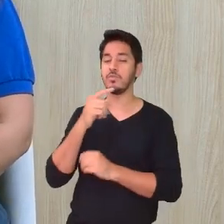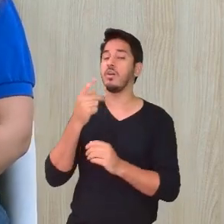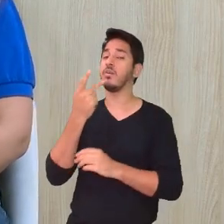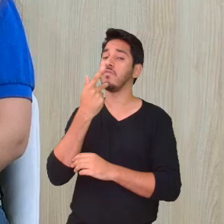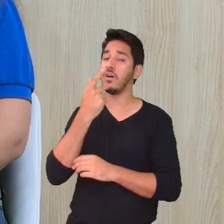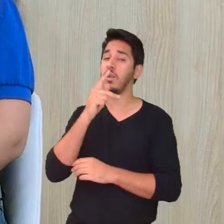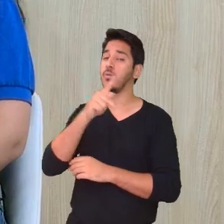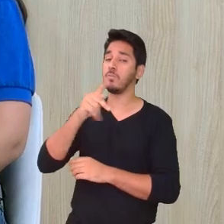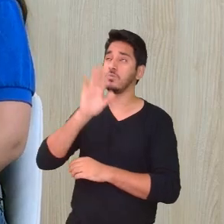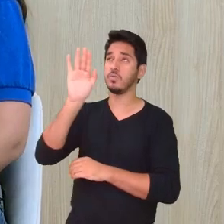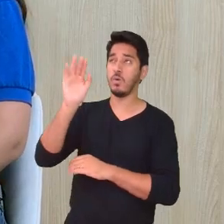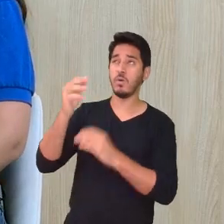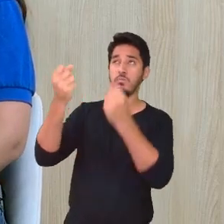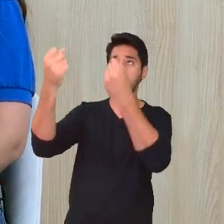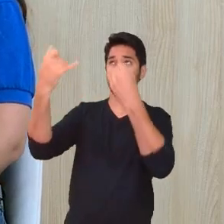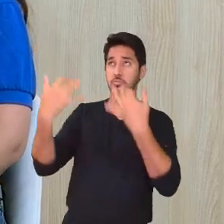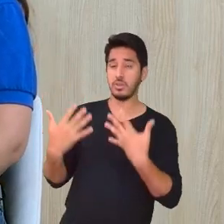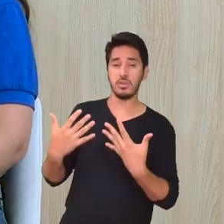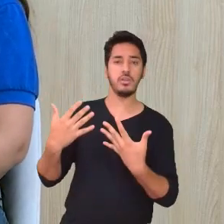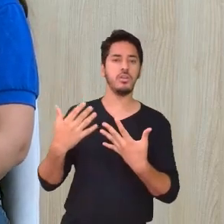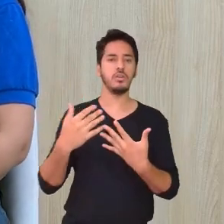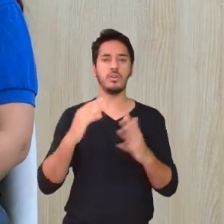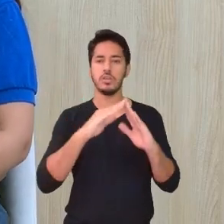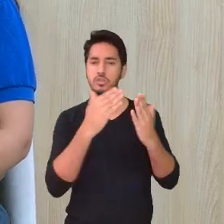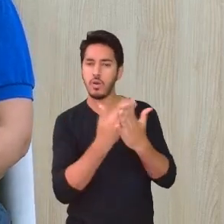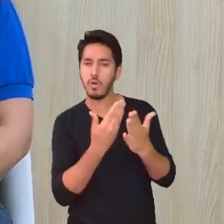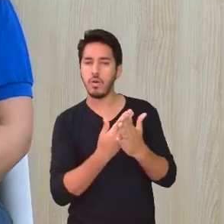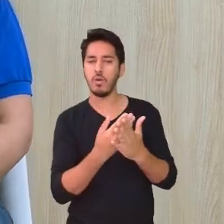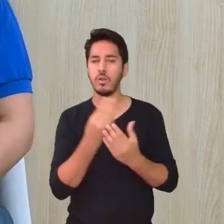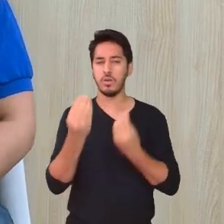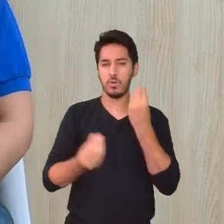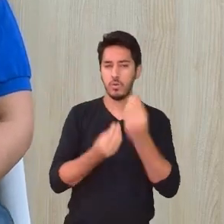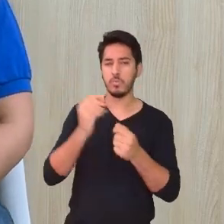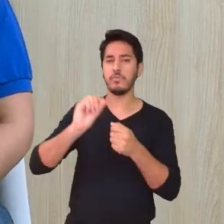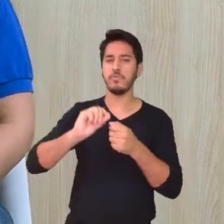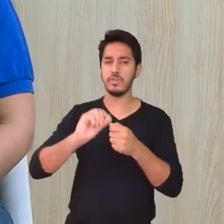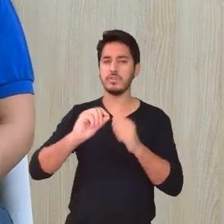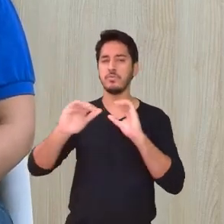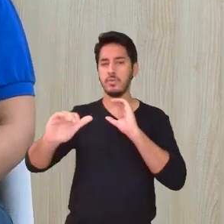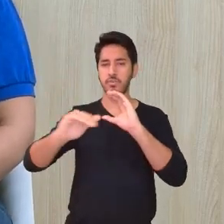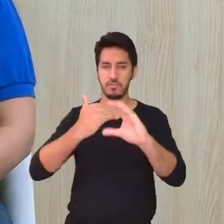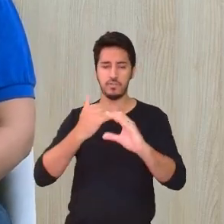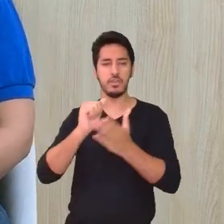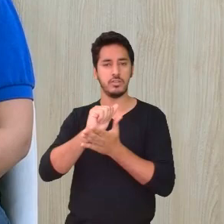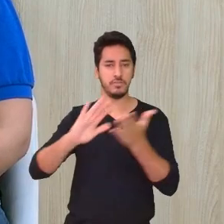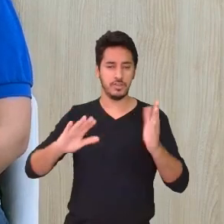teu tutor, fala aí com o pessoal da escola, como é que você vai fazer para mandar esse